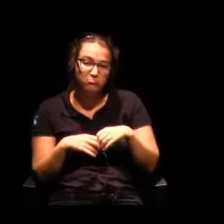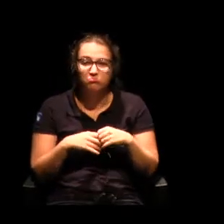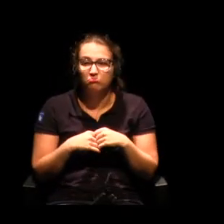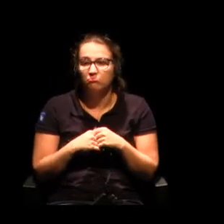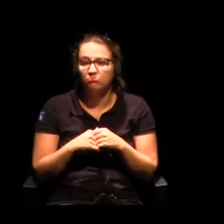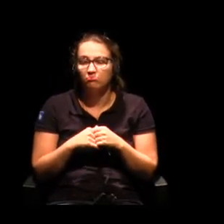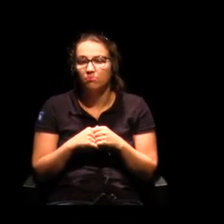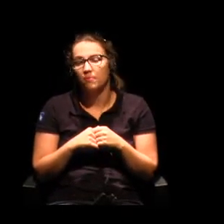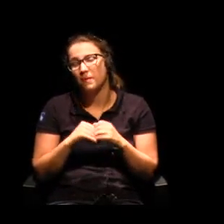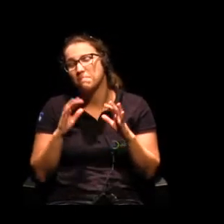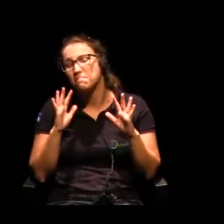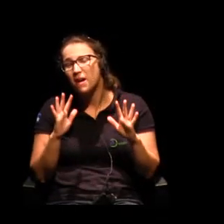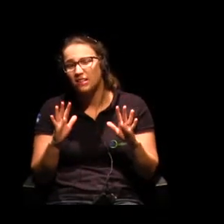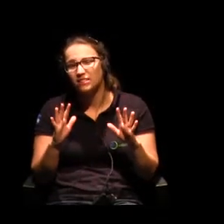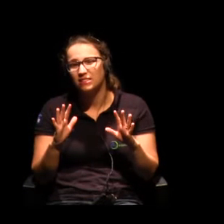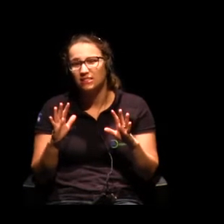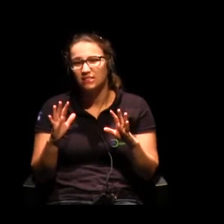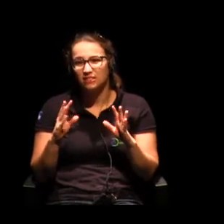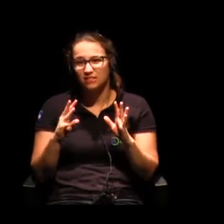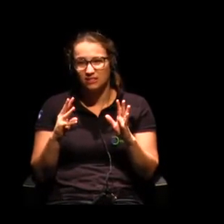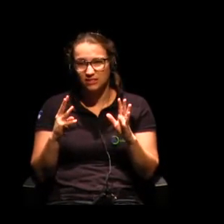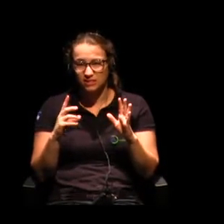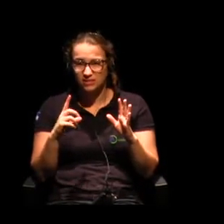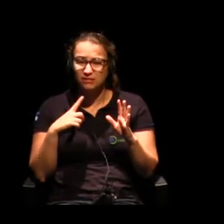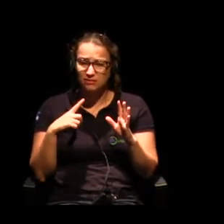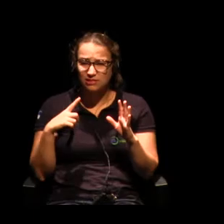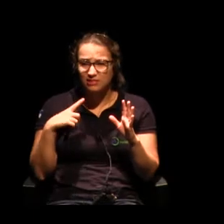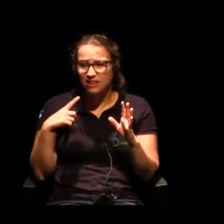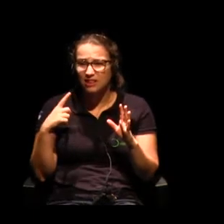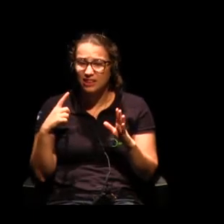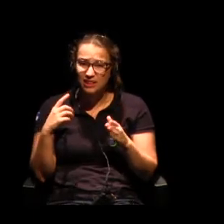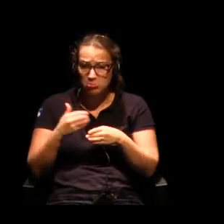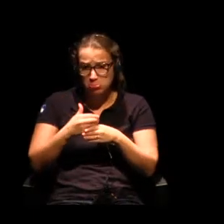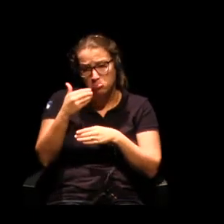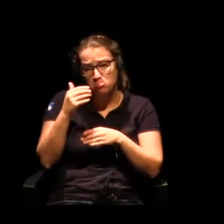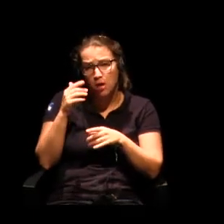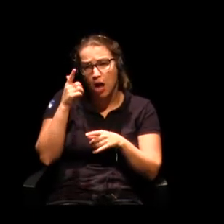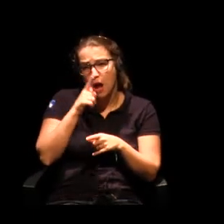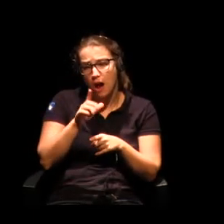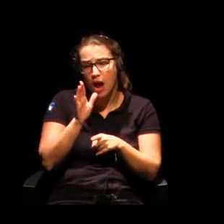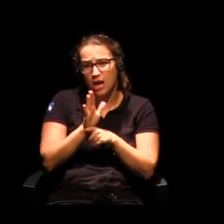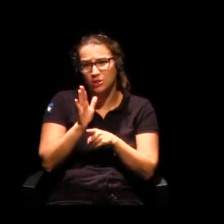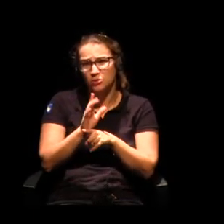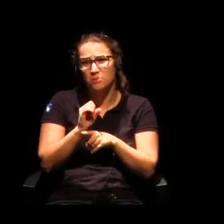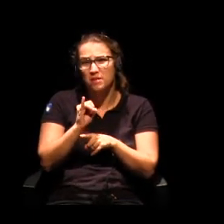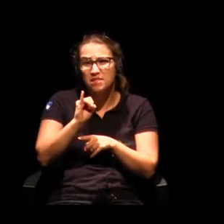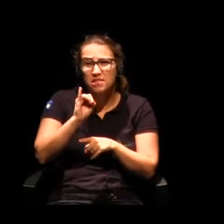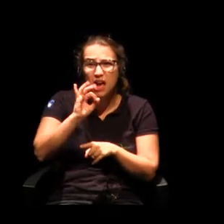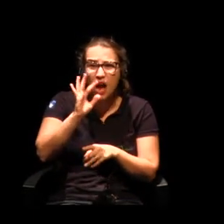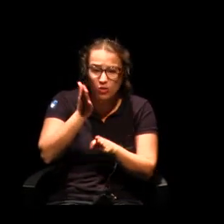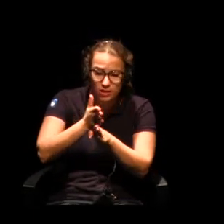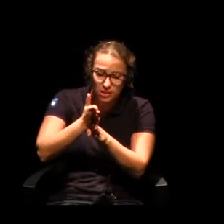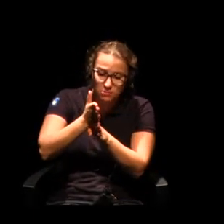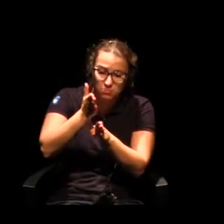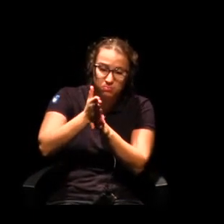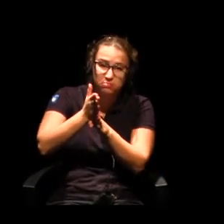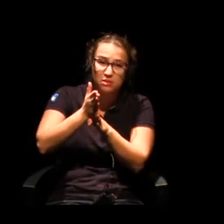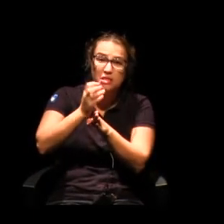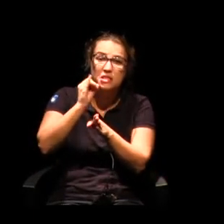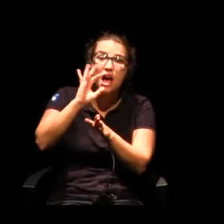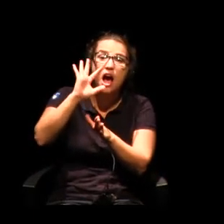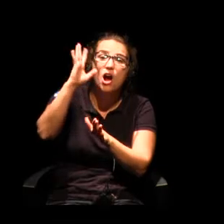que elas se parecem. Mas esses métodos tradicionais funcionam até certo ponto, mas quando